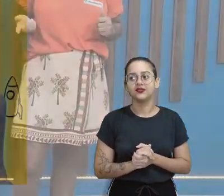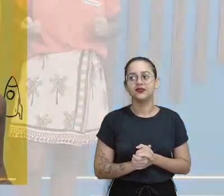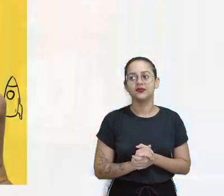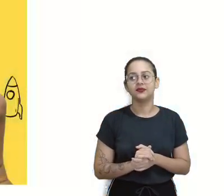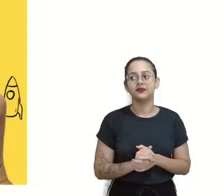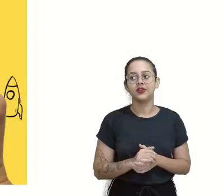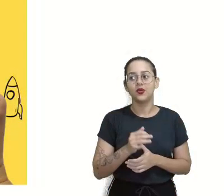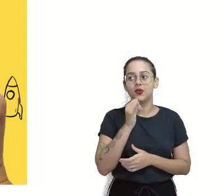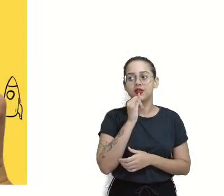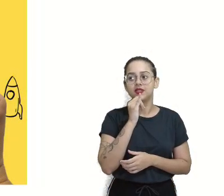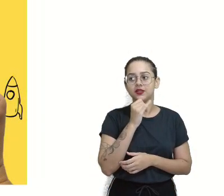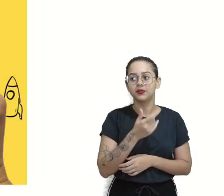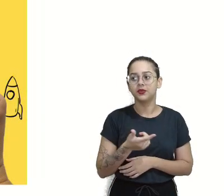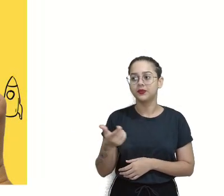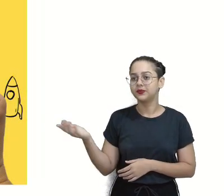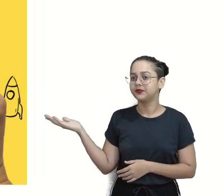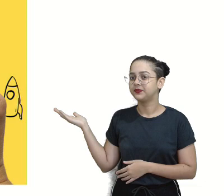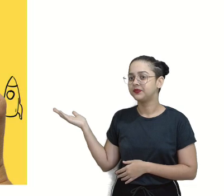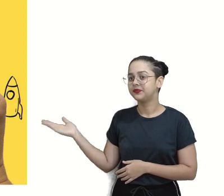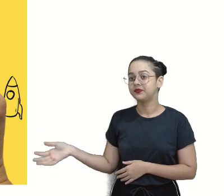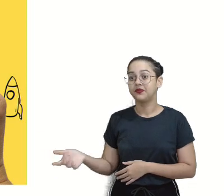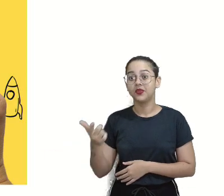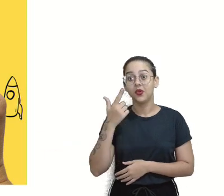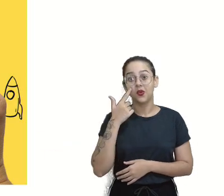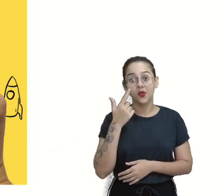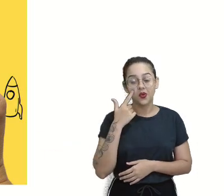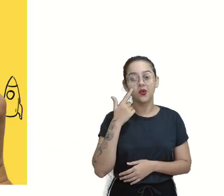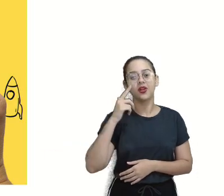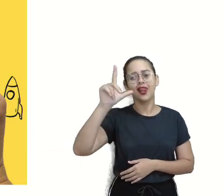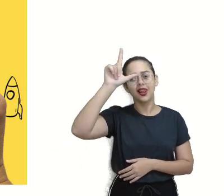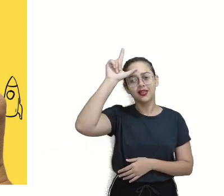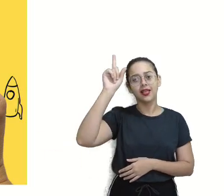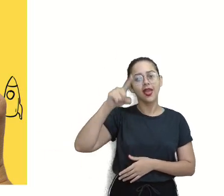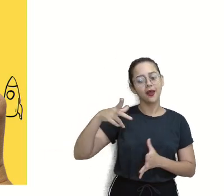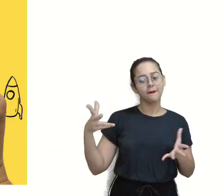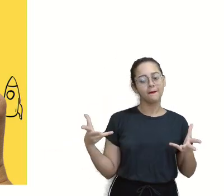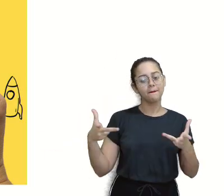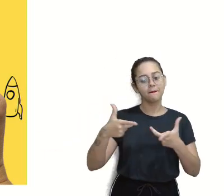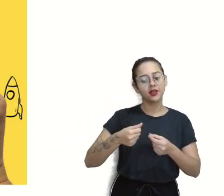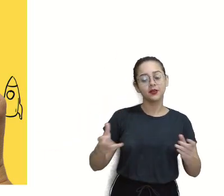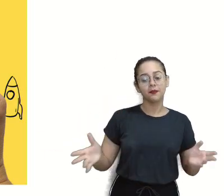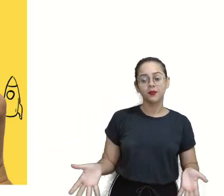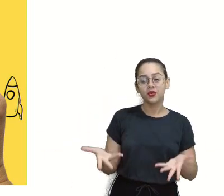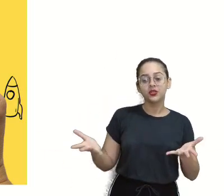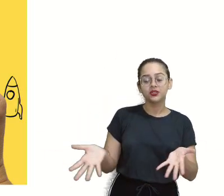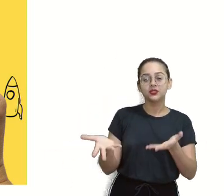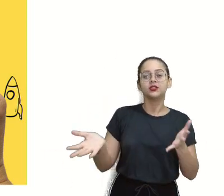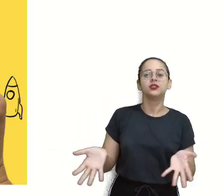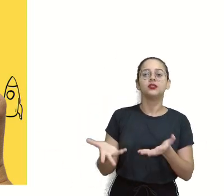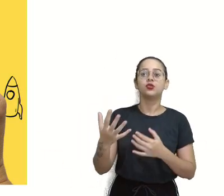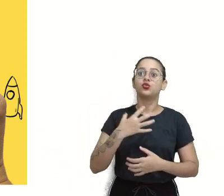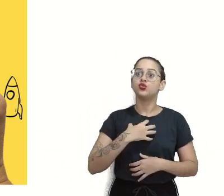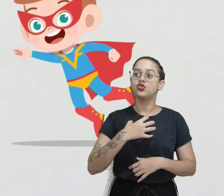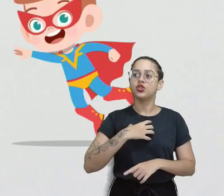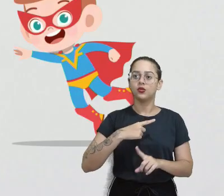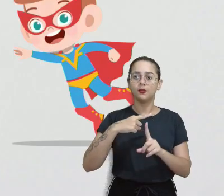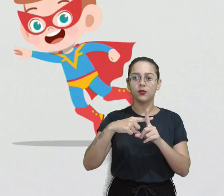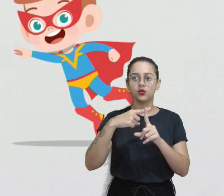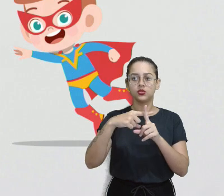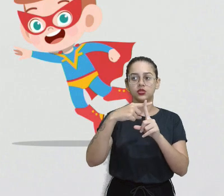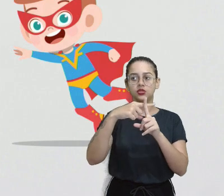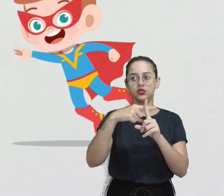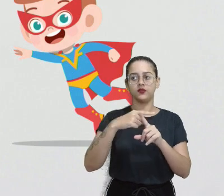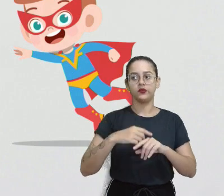essa imagem aí pro pessoal. Né? Vê só. Ó, olha aí a liderança. Ó. Essa habilidade de motivar e inspirar pessoas de forma